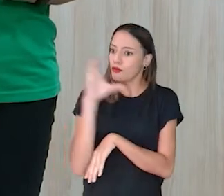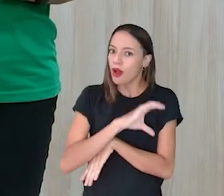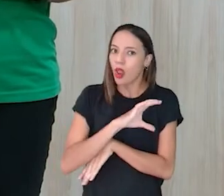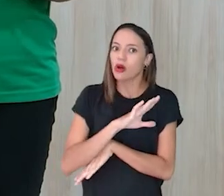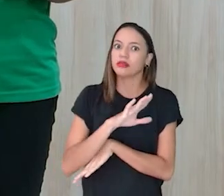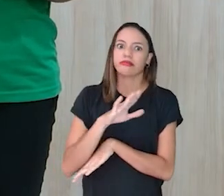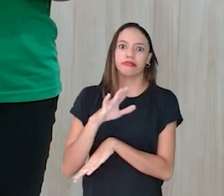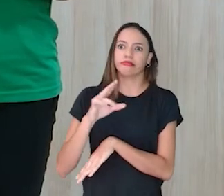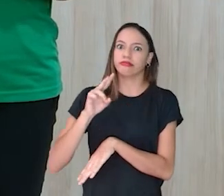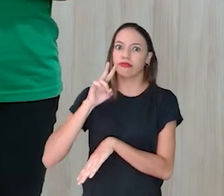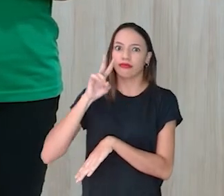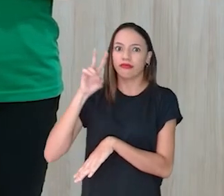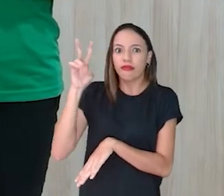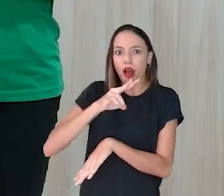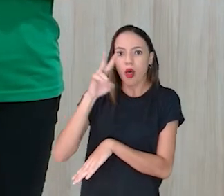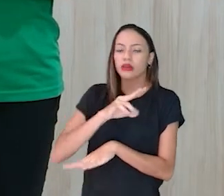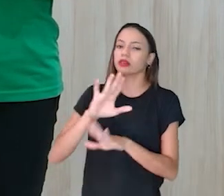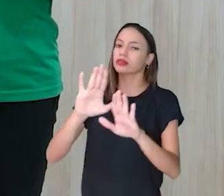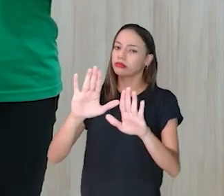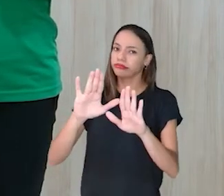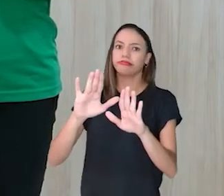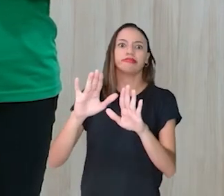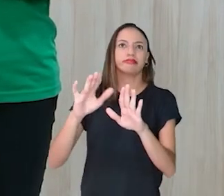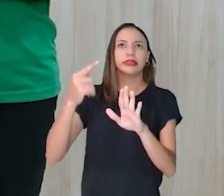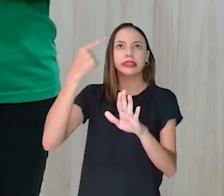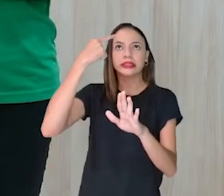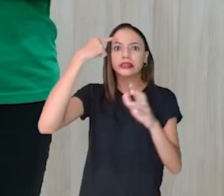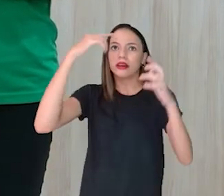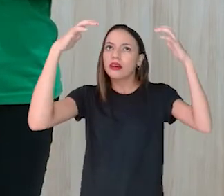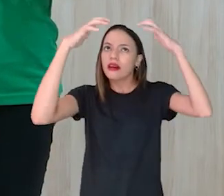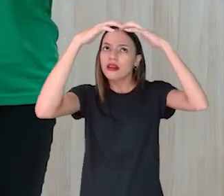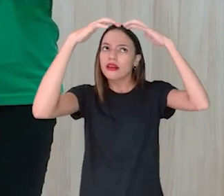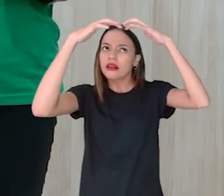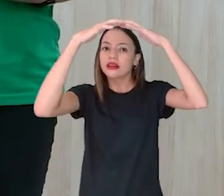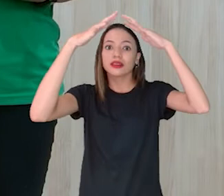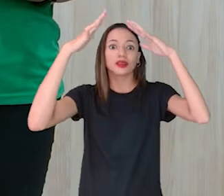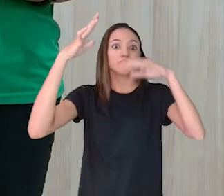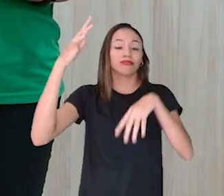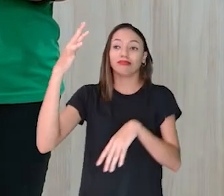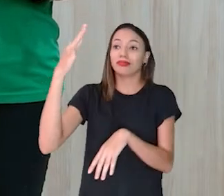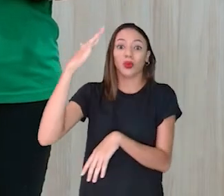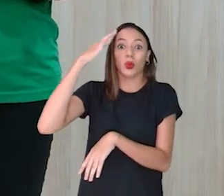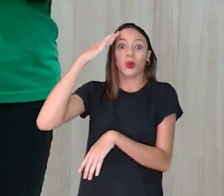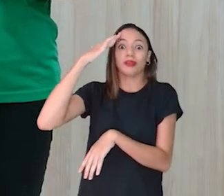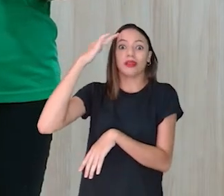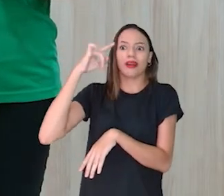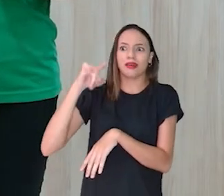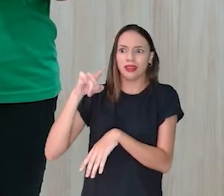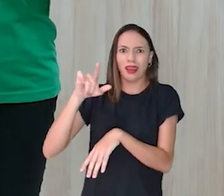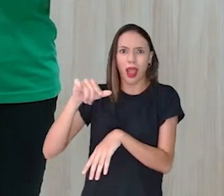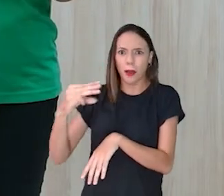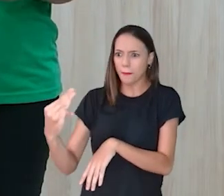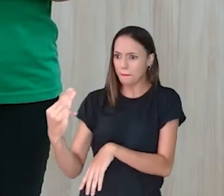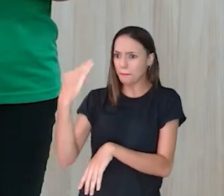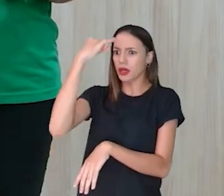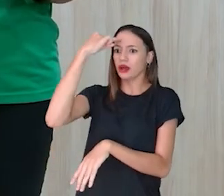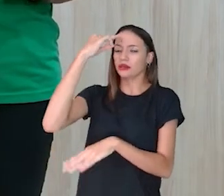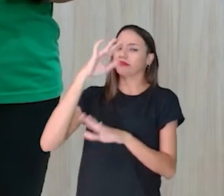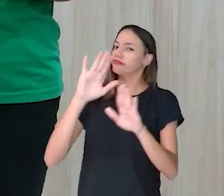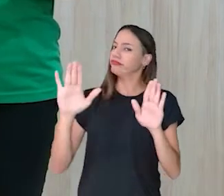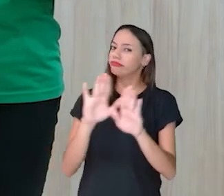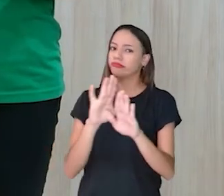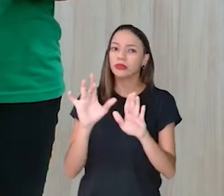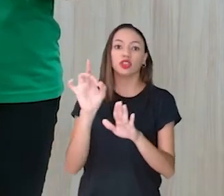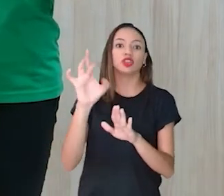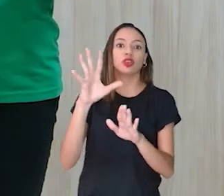grande, isso acaba que nem o cérebro entende aquilo como memória, não é? E se tornam